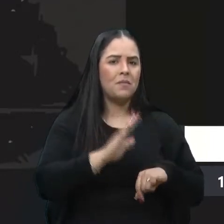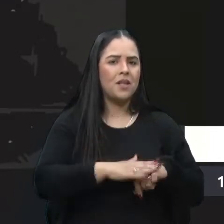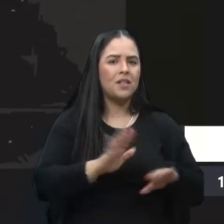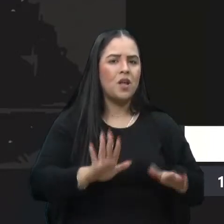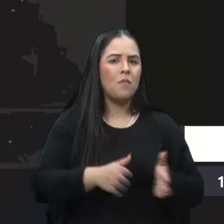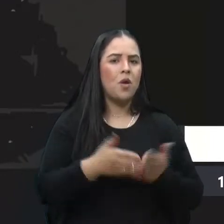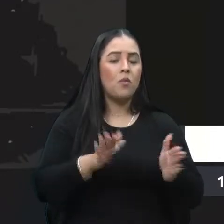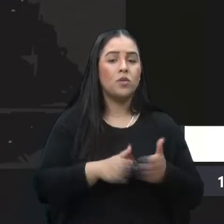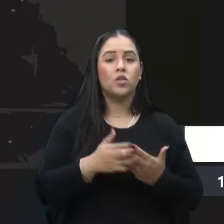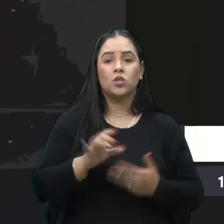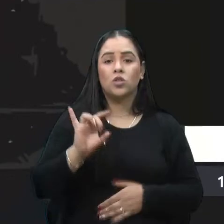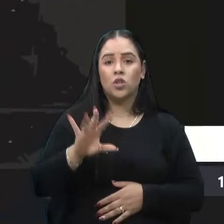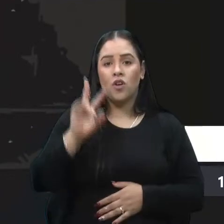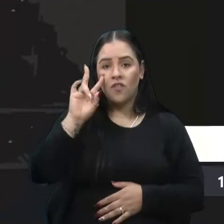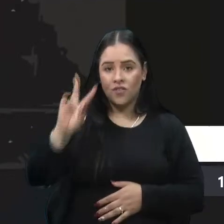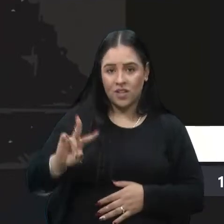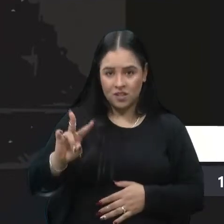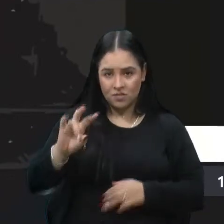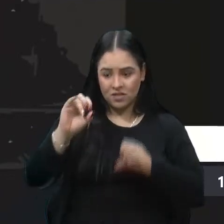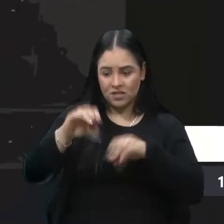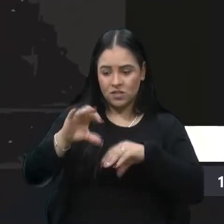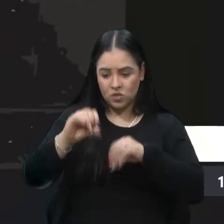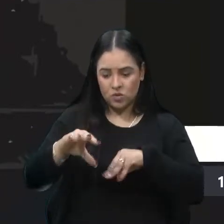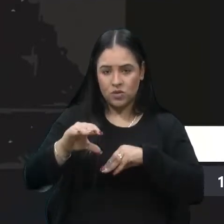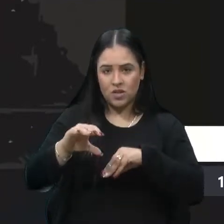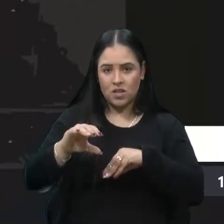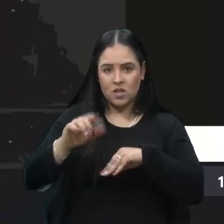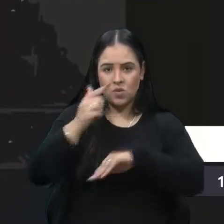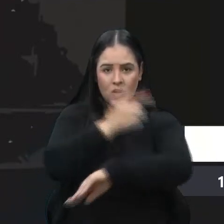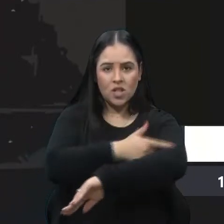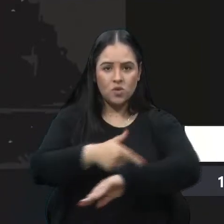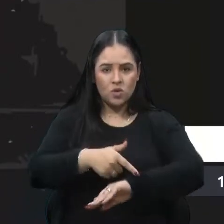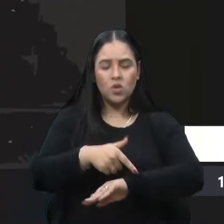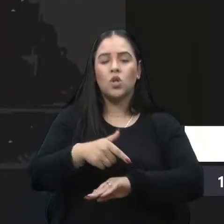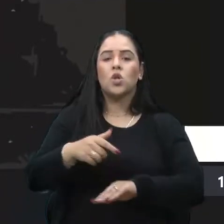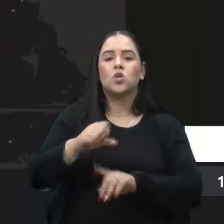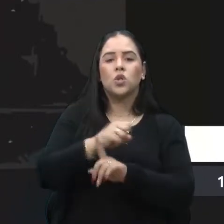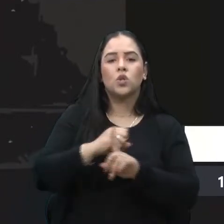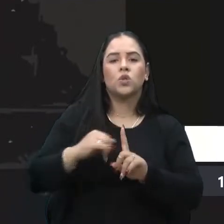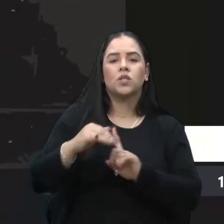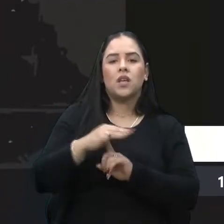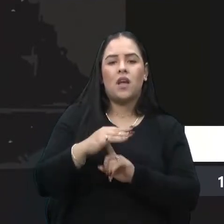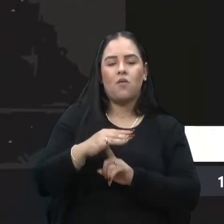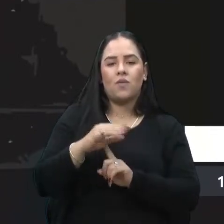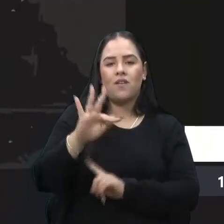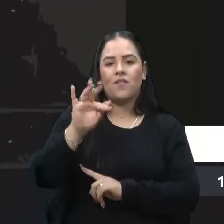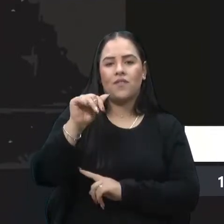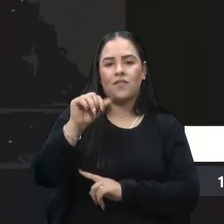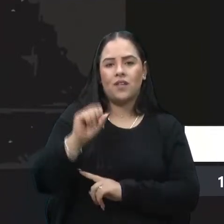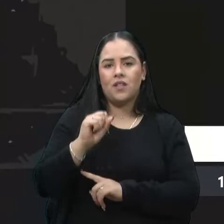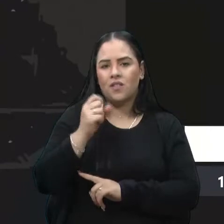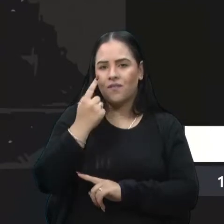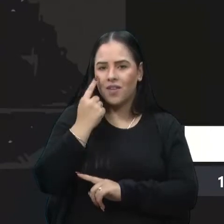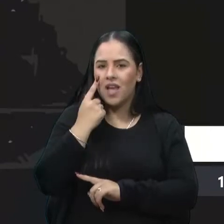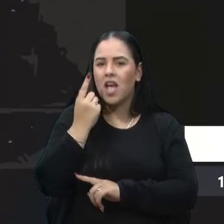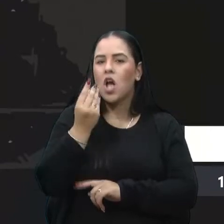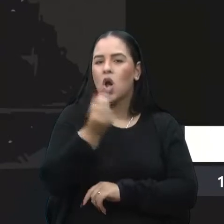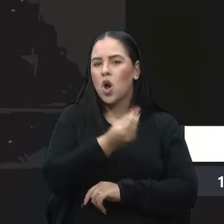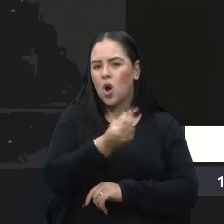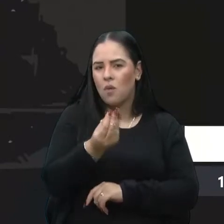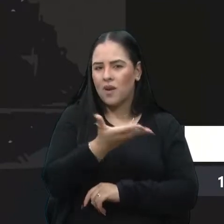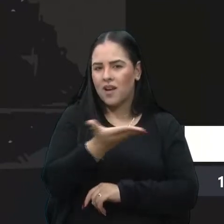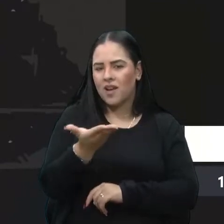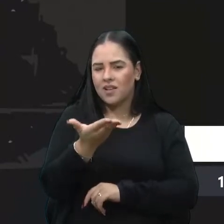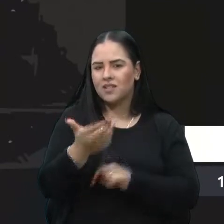com os colegas, com os educadores sociais da FAS, por exemplo, para ver como esses colegas estão trabalhando incansavelmente diante dos